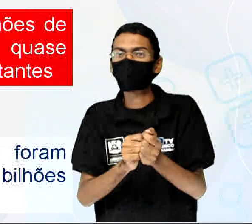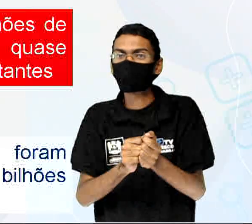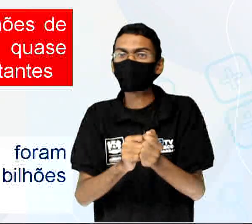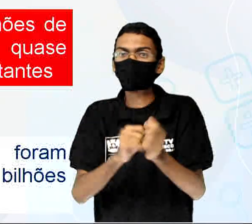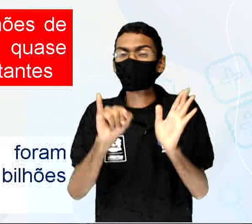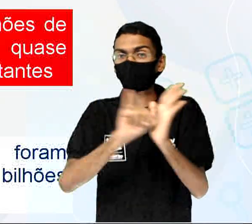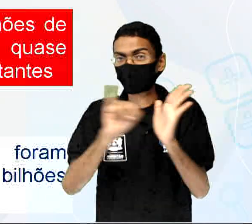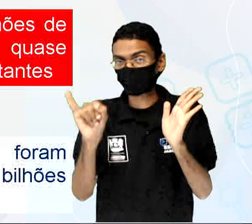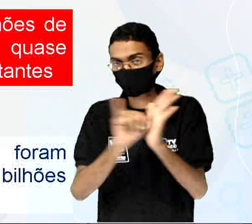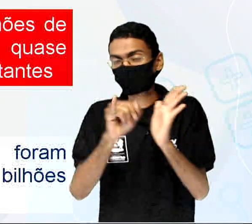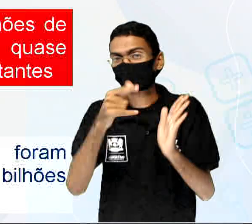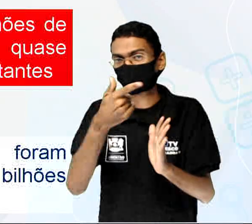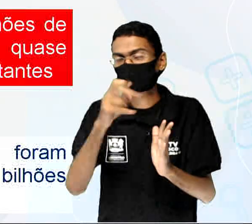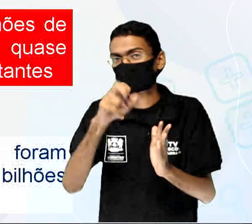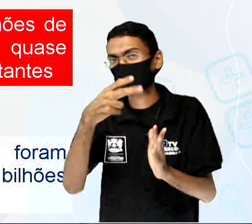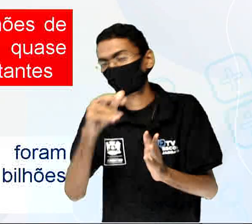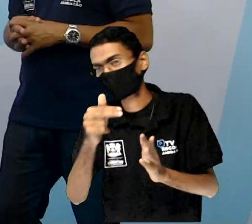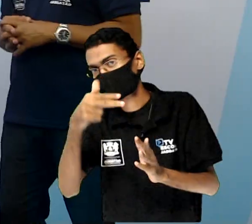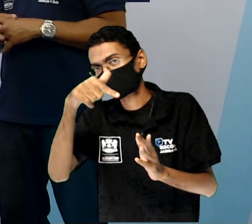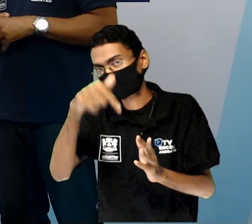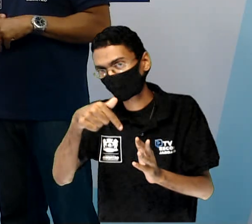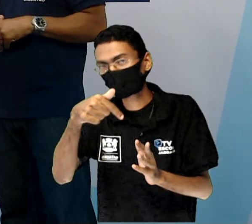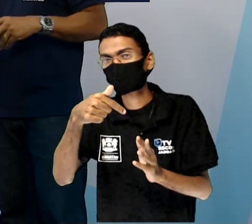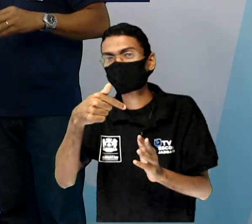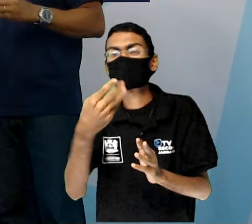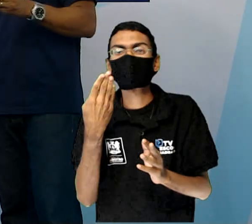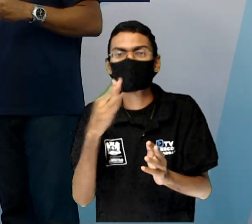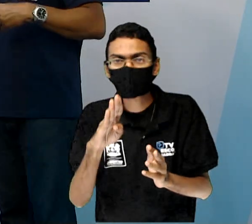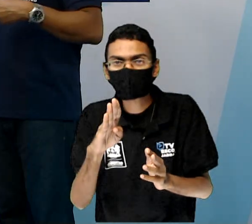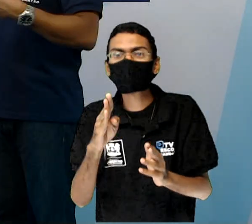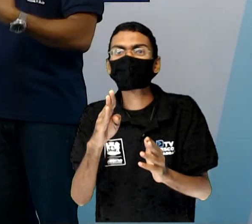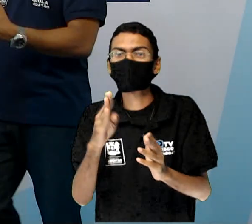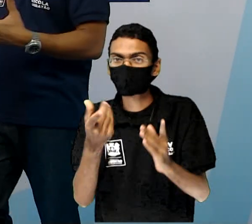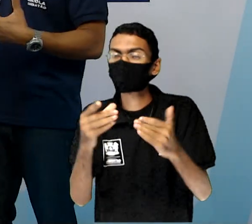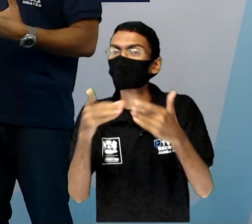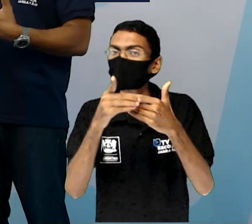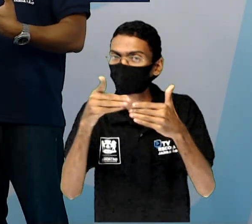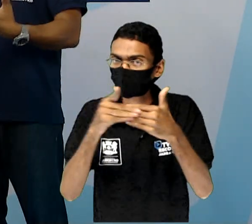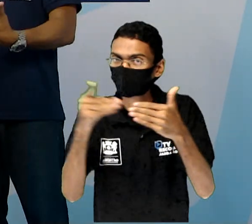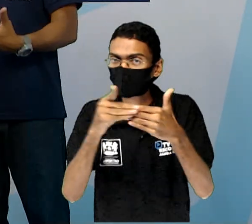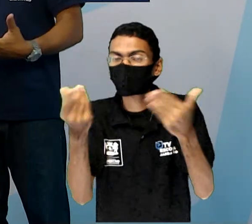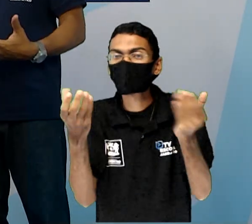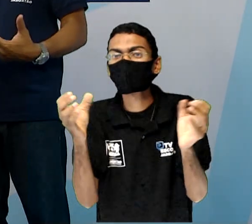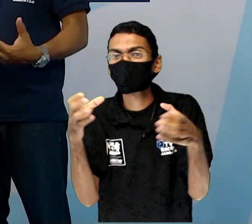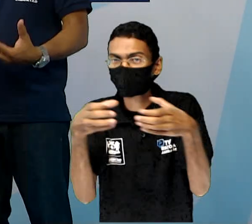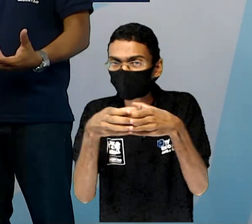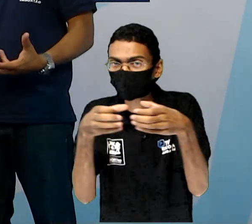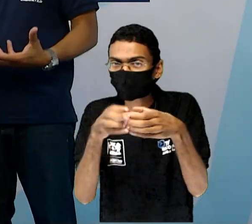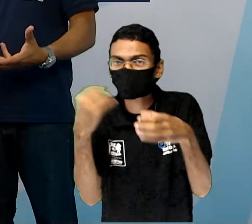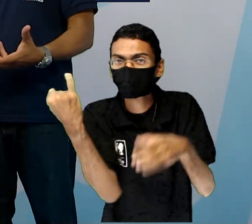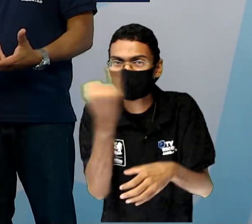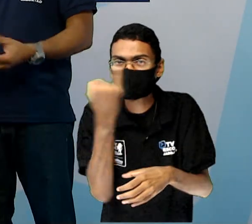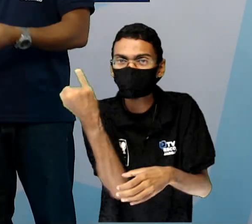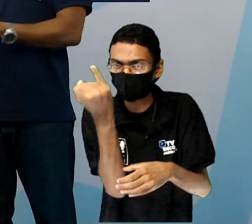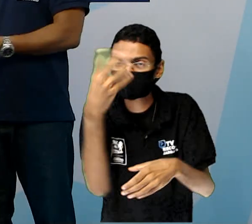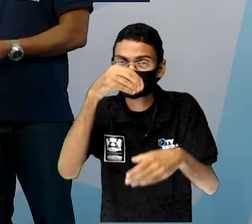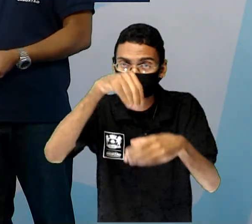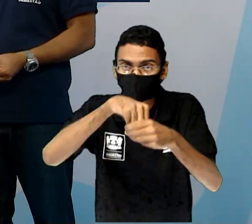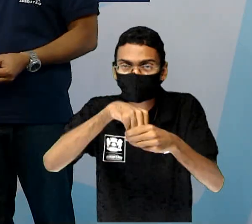587 bilhões de dólares. Então, observe, é um grupo que vai ganhando a importância dentro do cenário